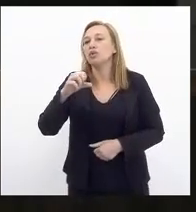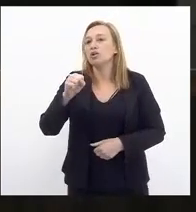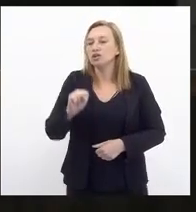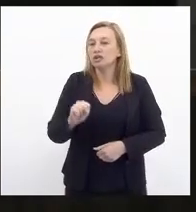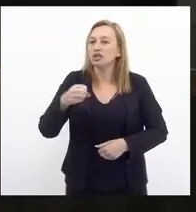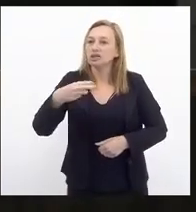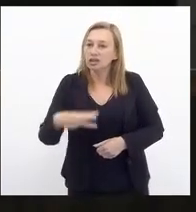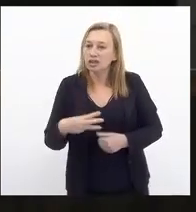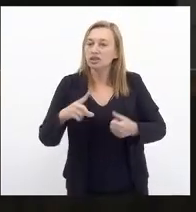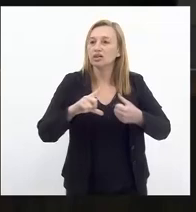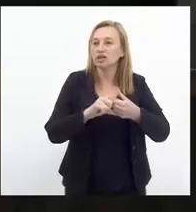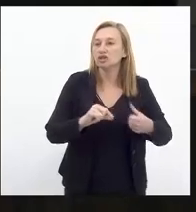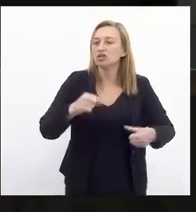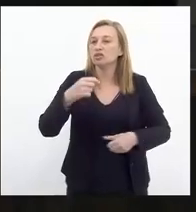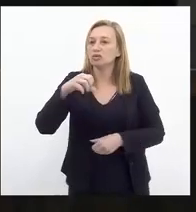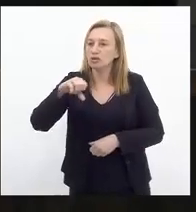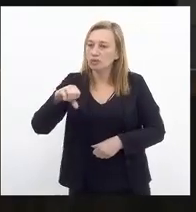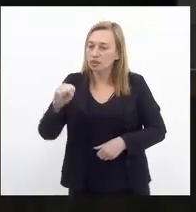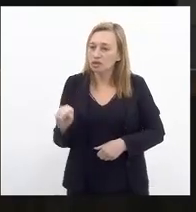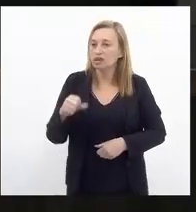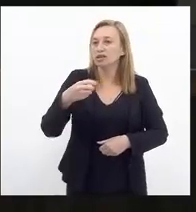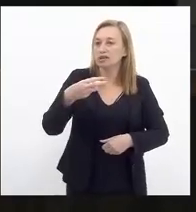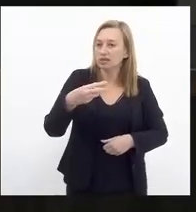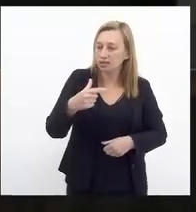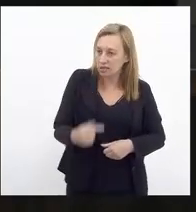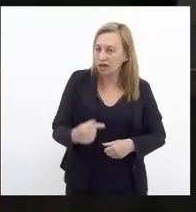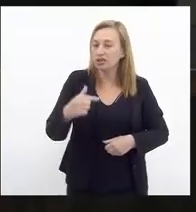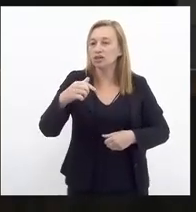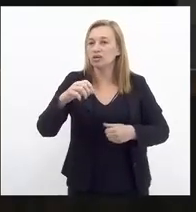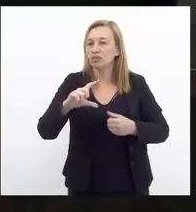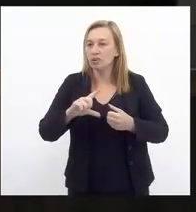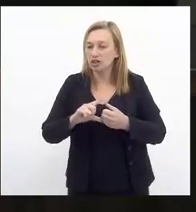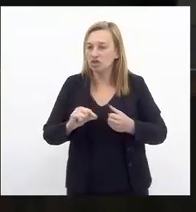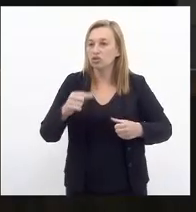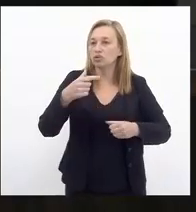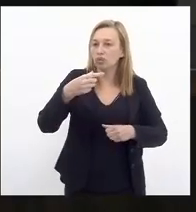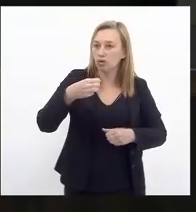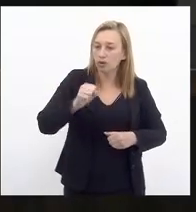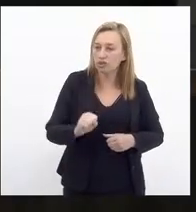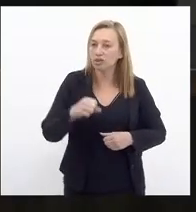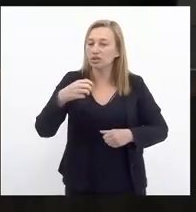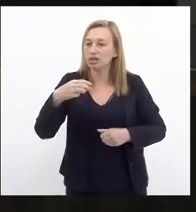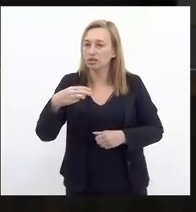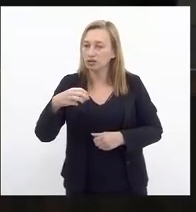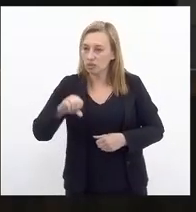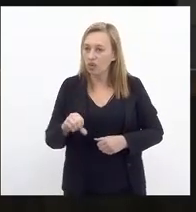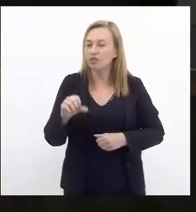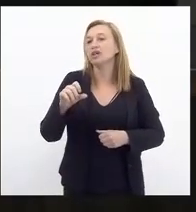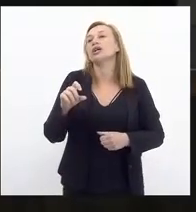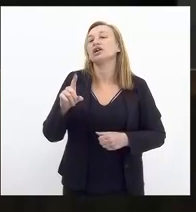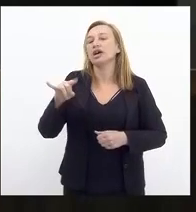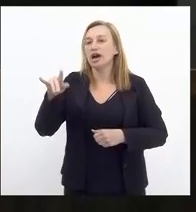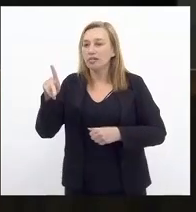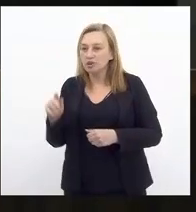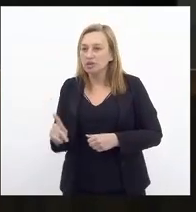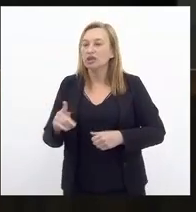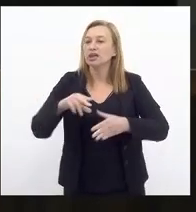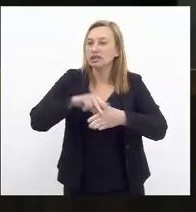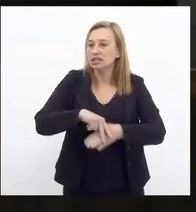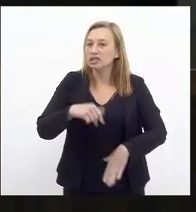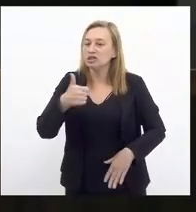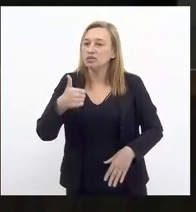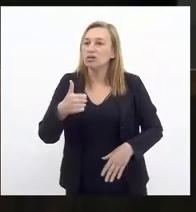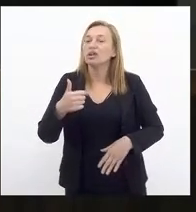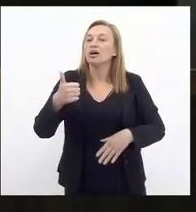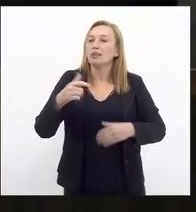4º e 5º do artigo 87 o artigo 89 o caput e parágrafos e incisos e alíneas do parágrafo